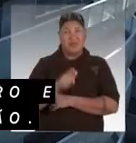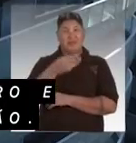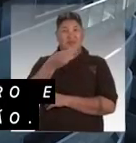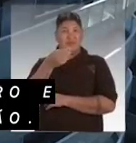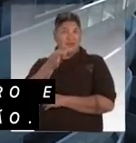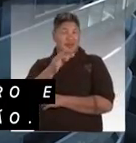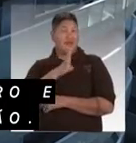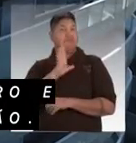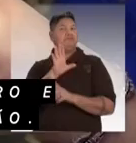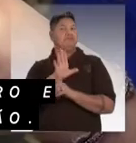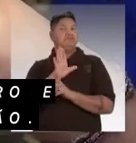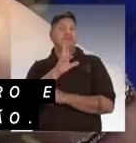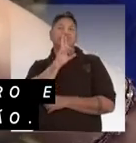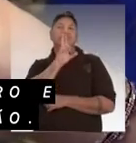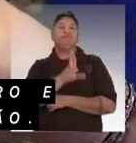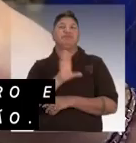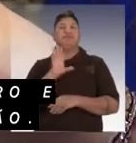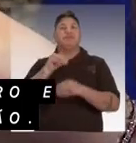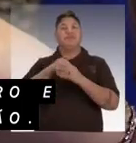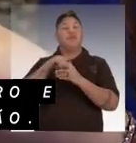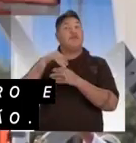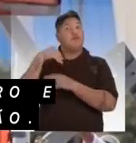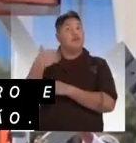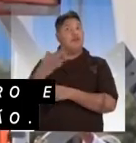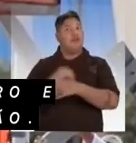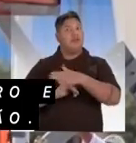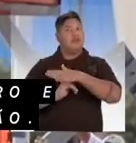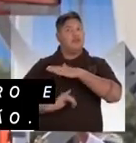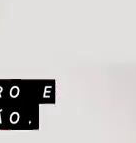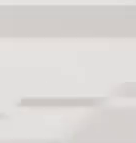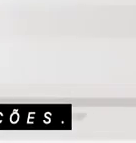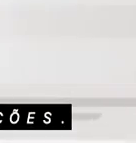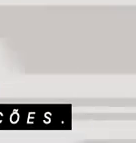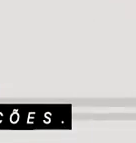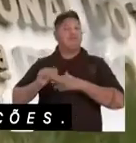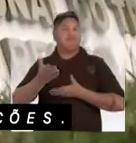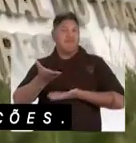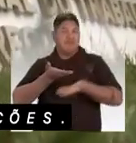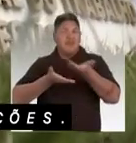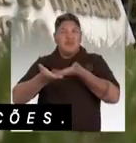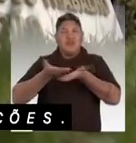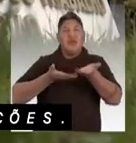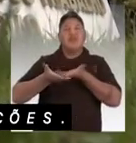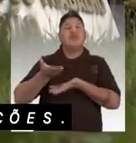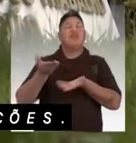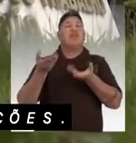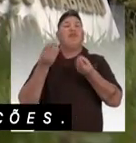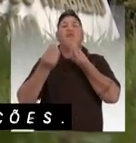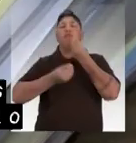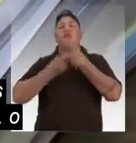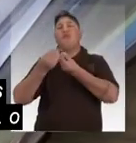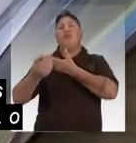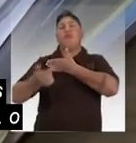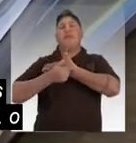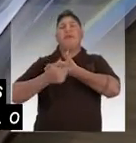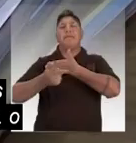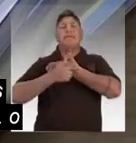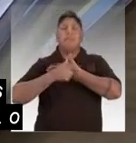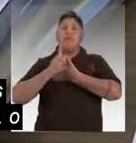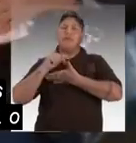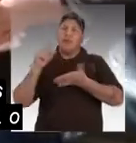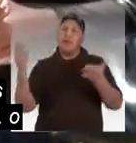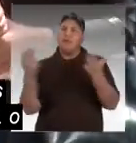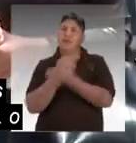do MPT geram impacto dentro e fora da instituição. Mediações e conciliações. Como